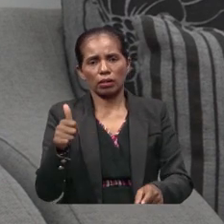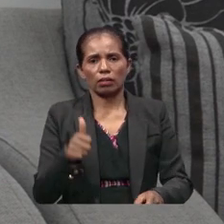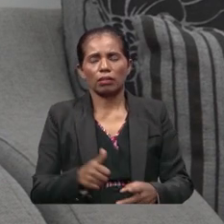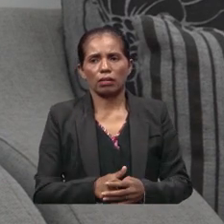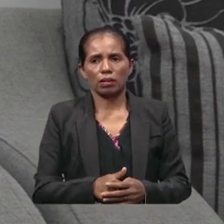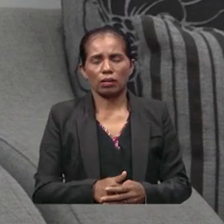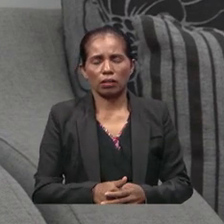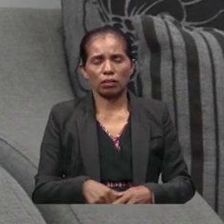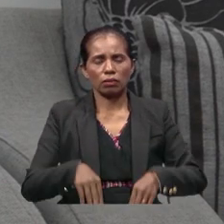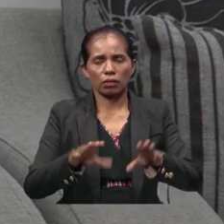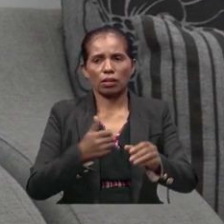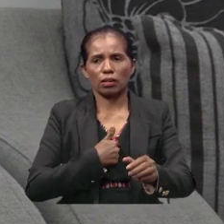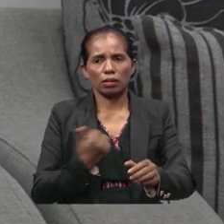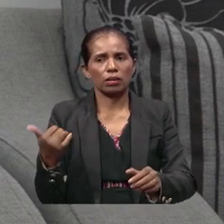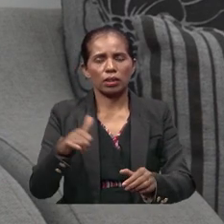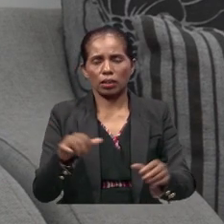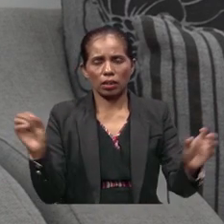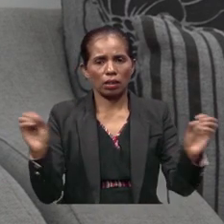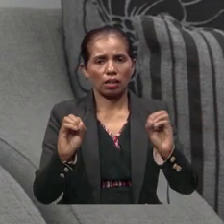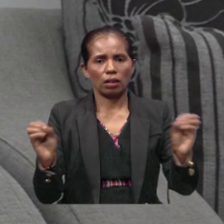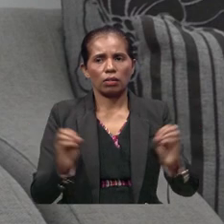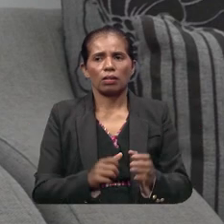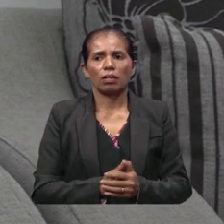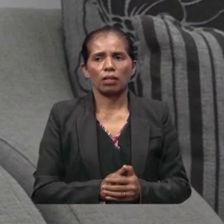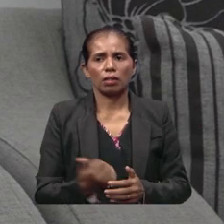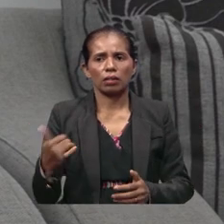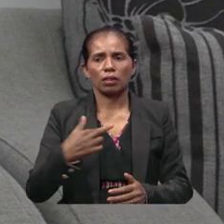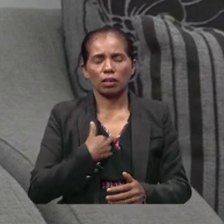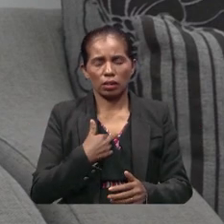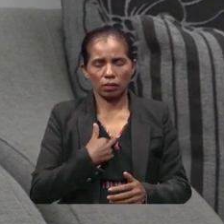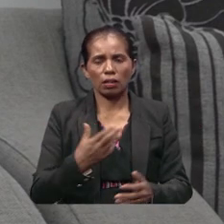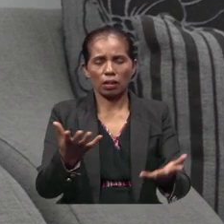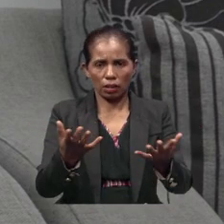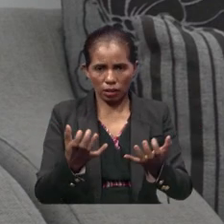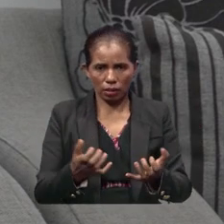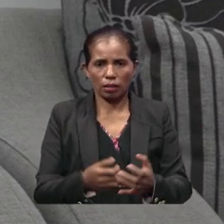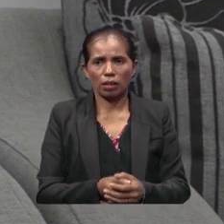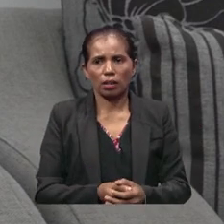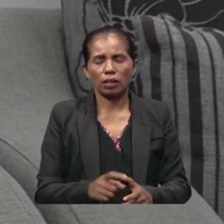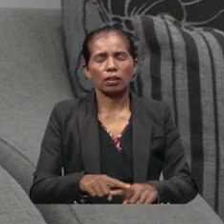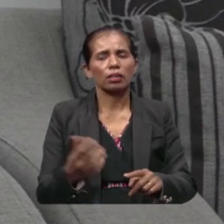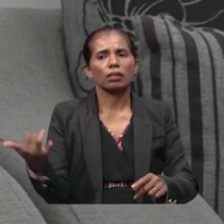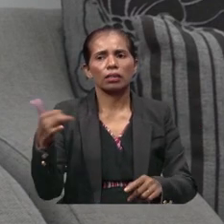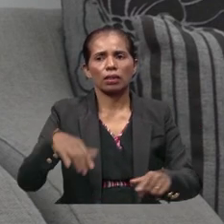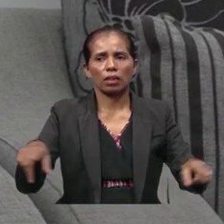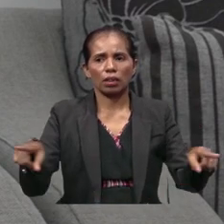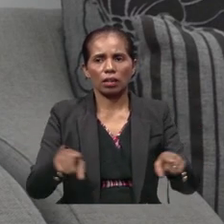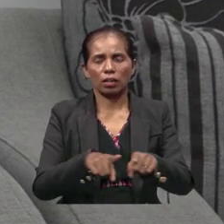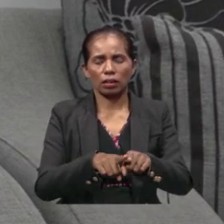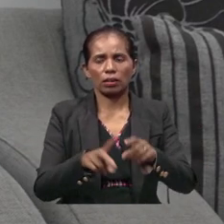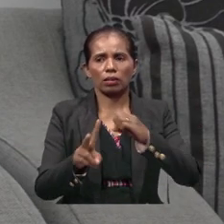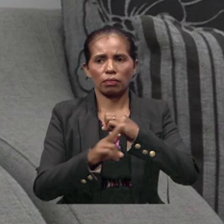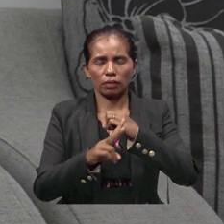hala prostituição se ne la os be se ra rasik ma kara kala e Se não há nessas vítimas